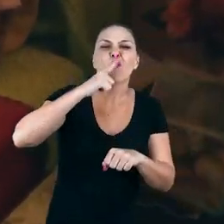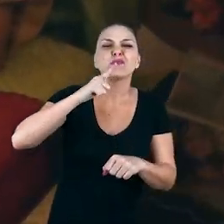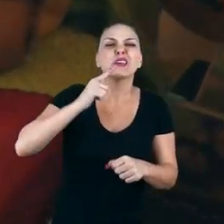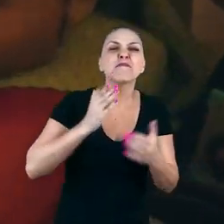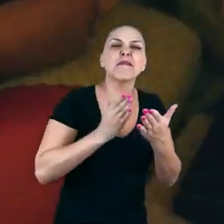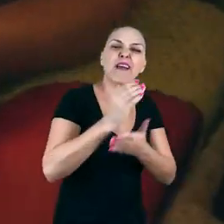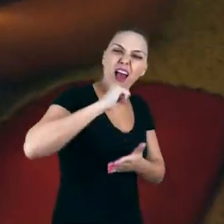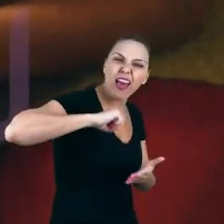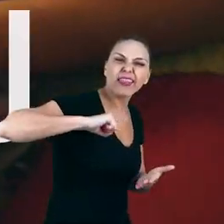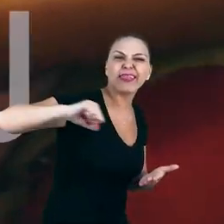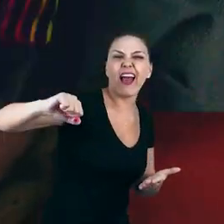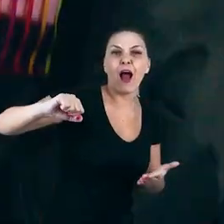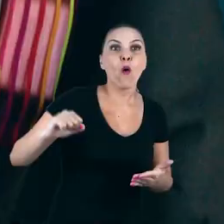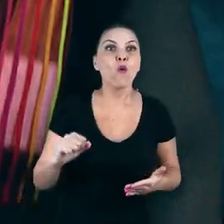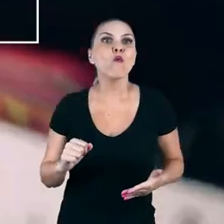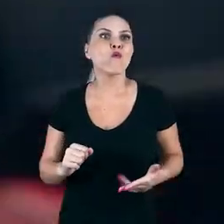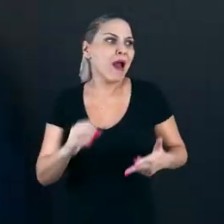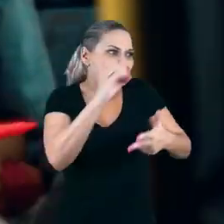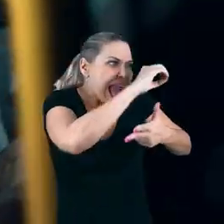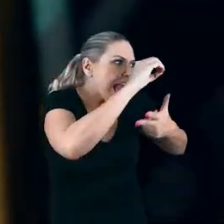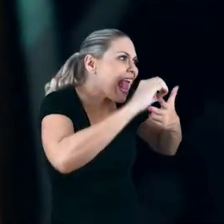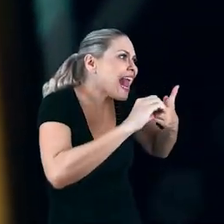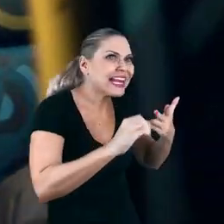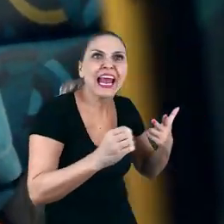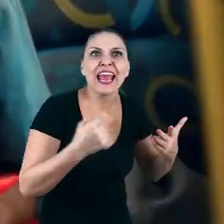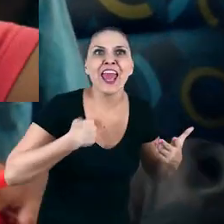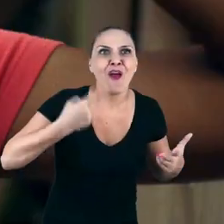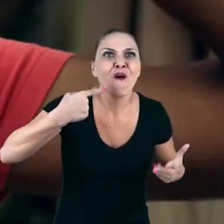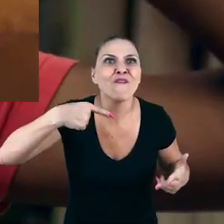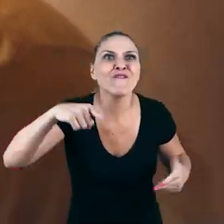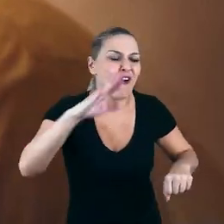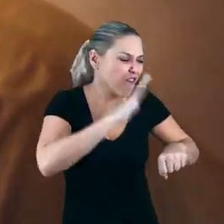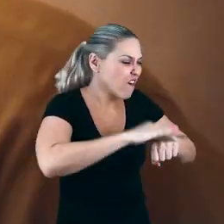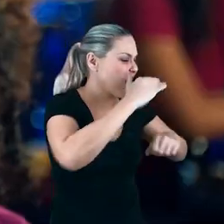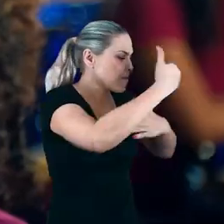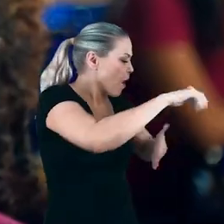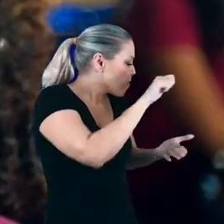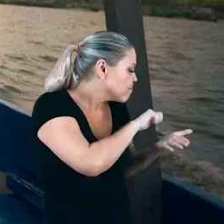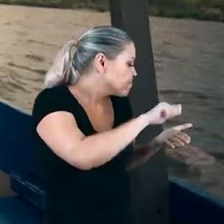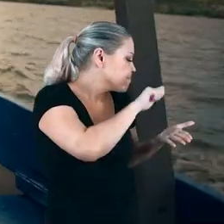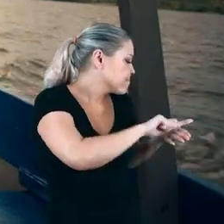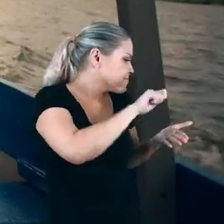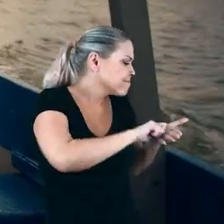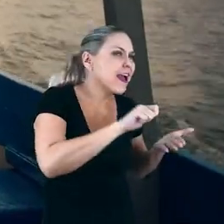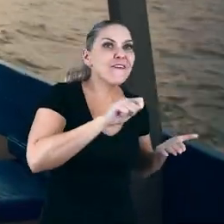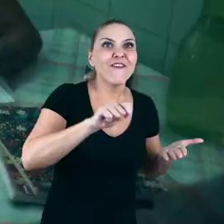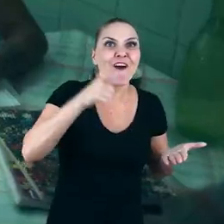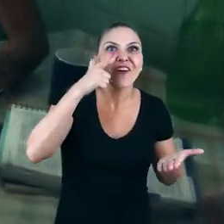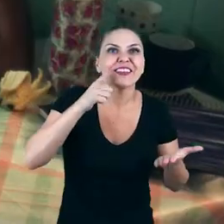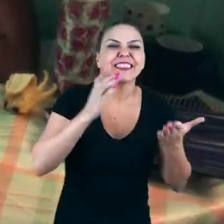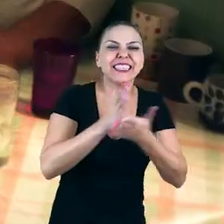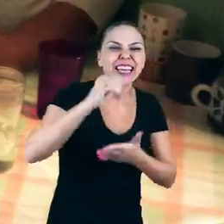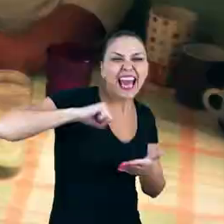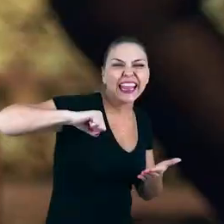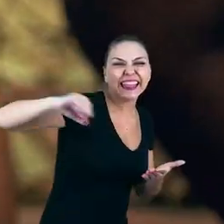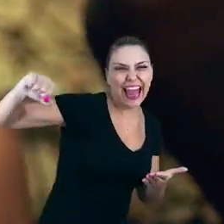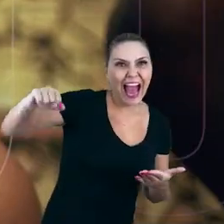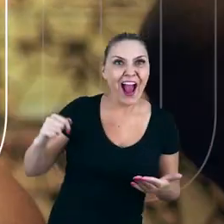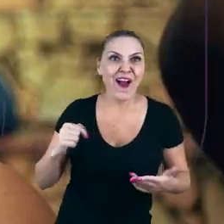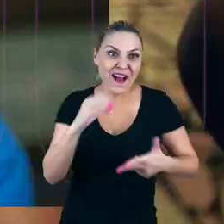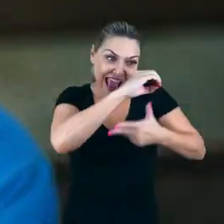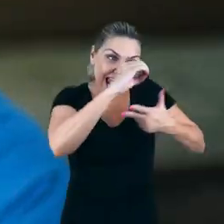Ninguém me segura, agora eu vou com tudo. Eu vou fazer o Enem. Eu vou com